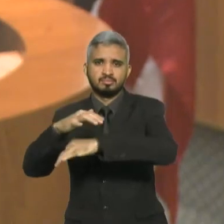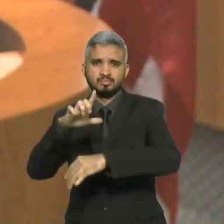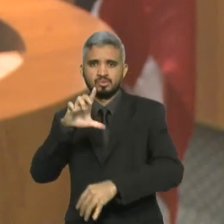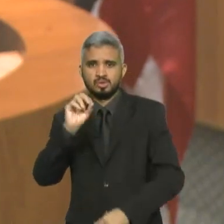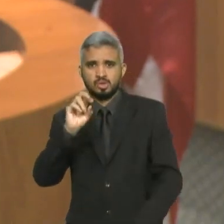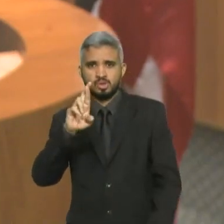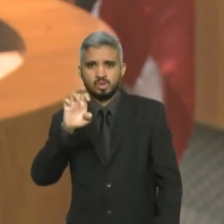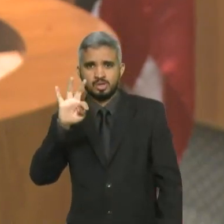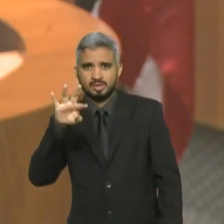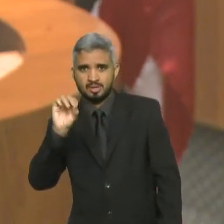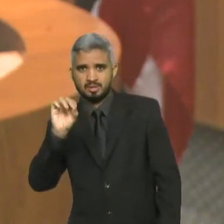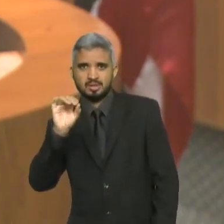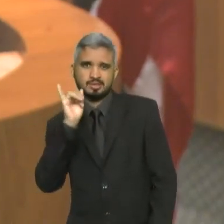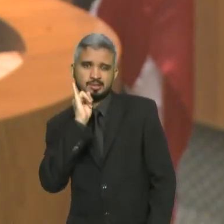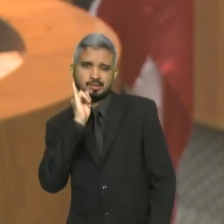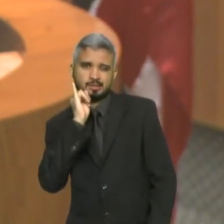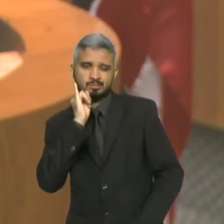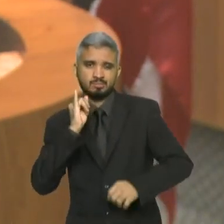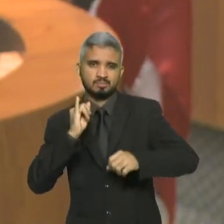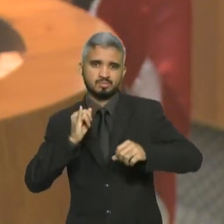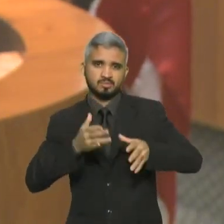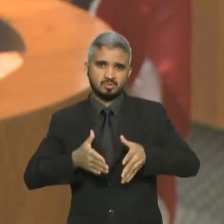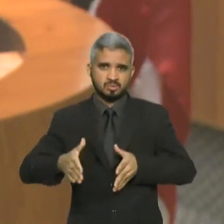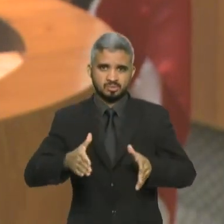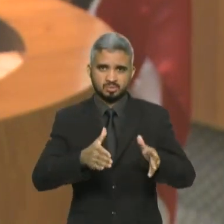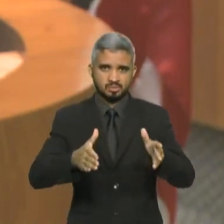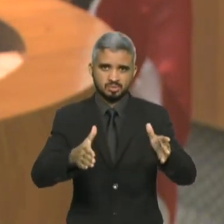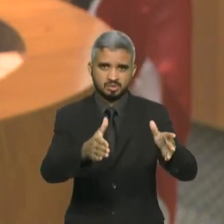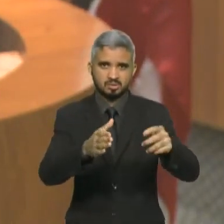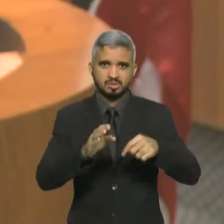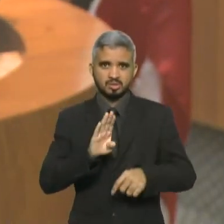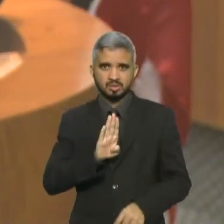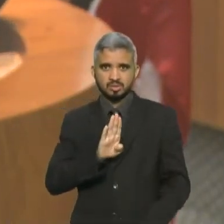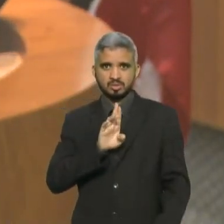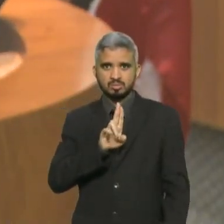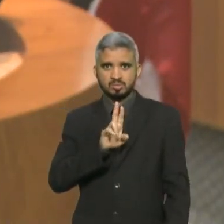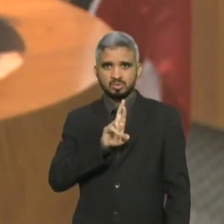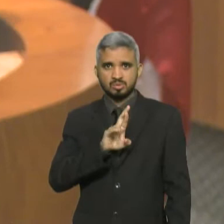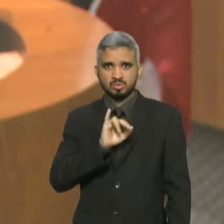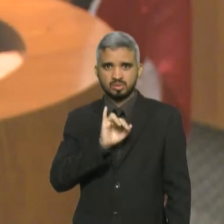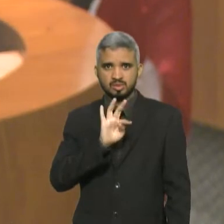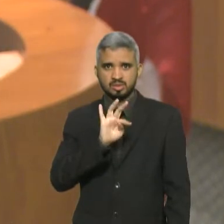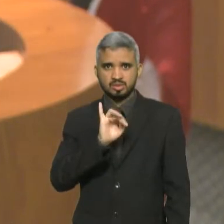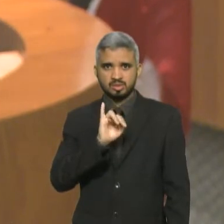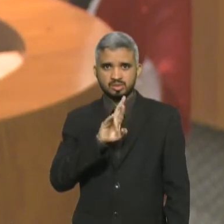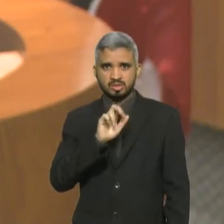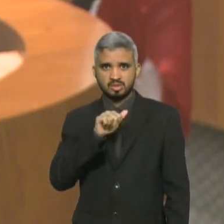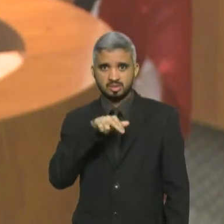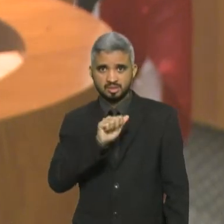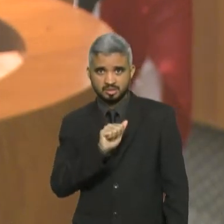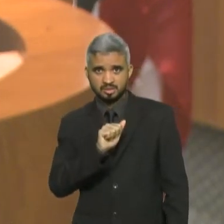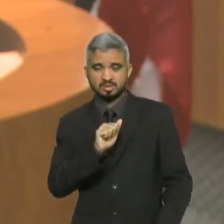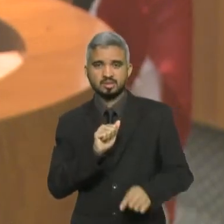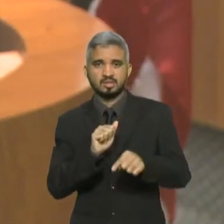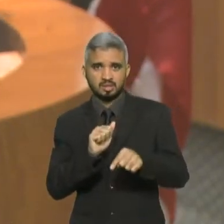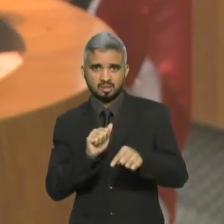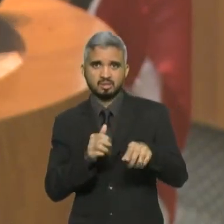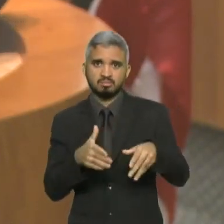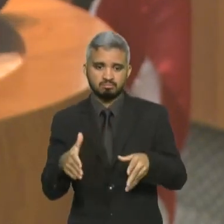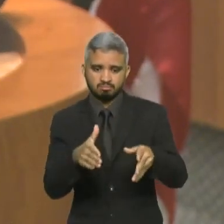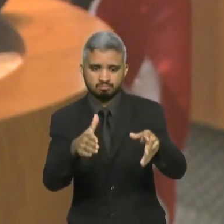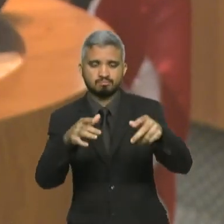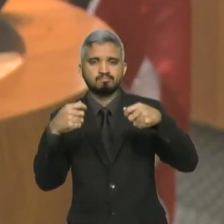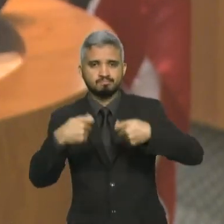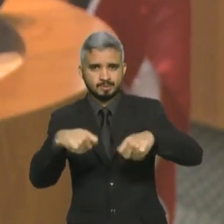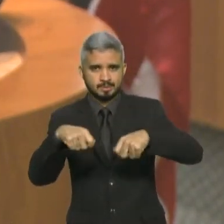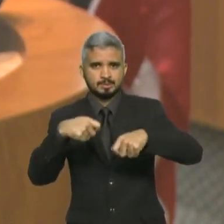liga Buritirã na cidade, de 28 quilômetros, que precisa urgentemente não só de tapar buraco, mas de uma nova camada asfáltica, uma recuperação